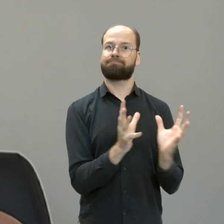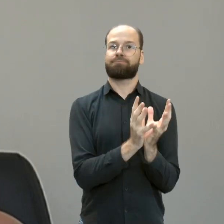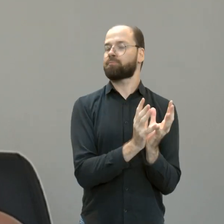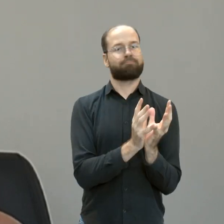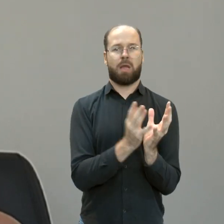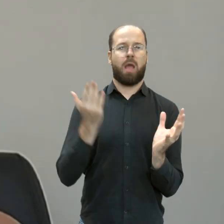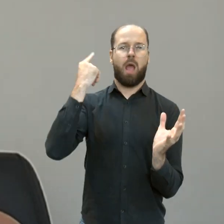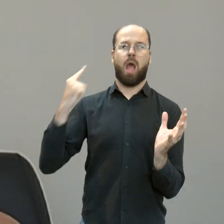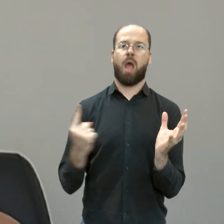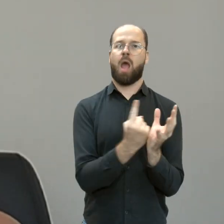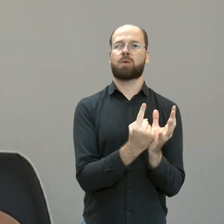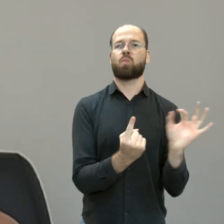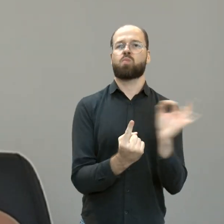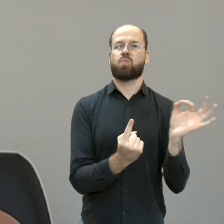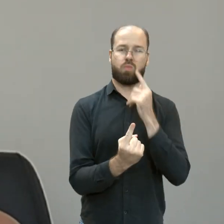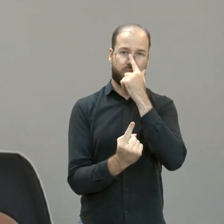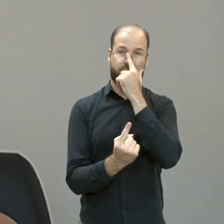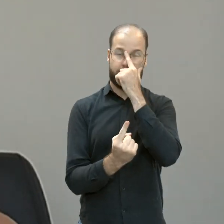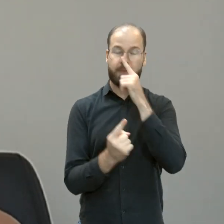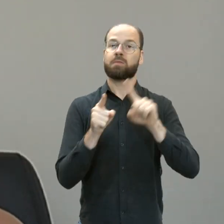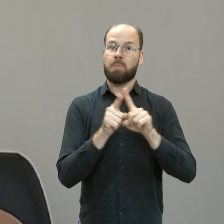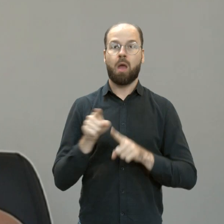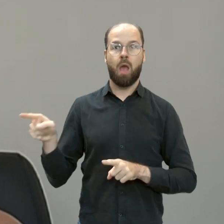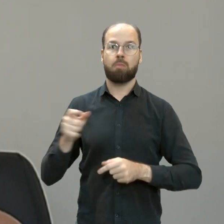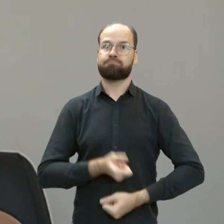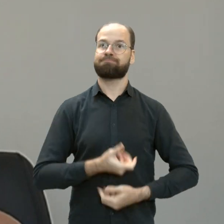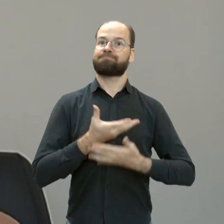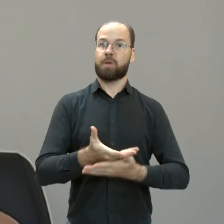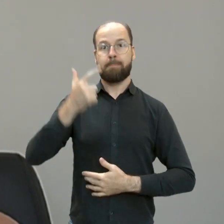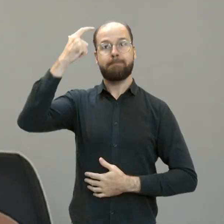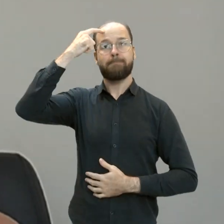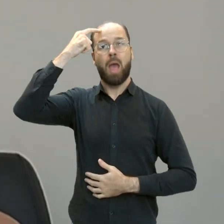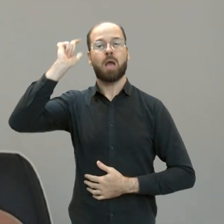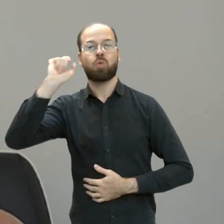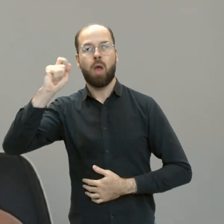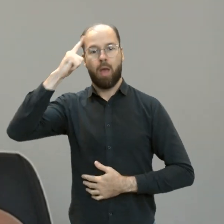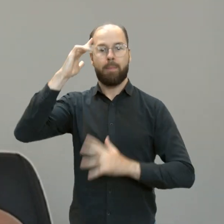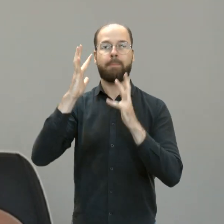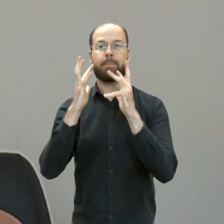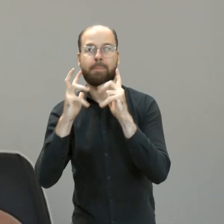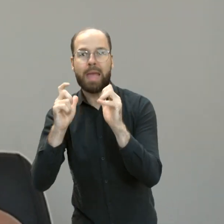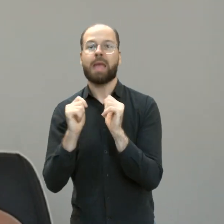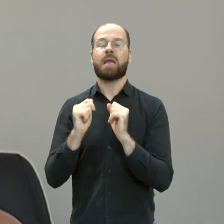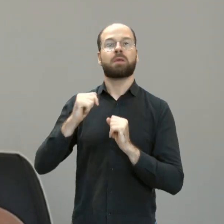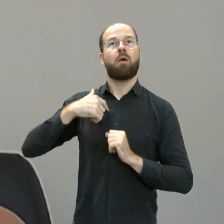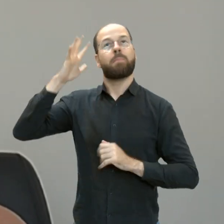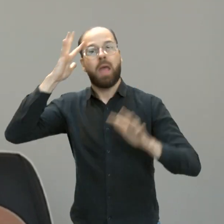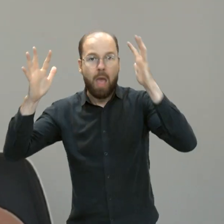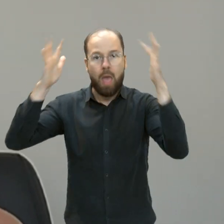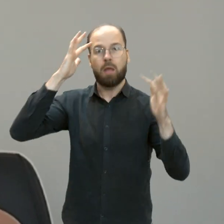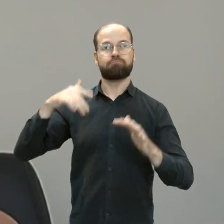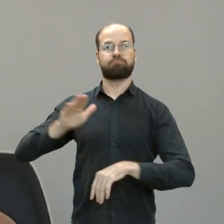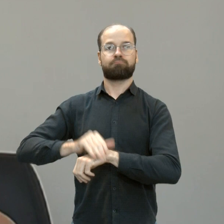representando a sociedade também através do que pensavam, né, através do que escreviam. Então, esse